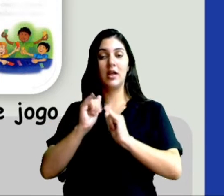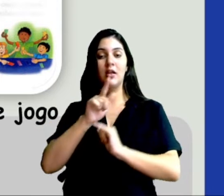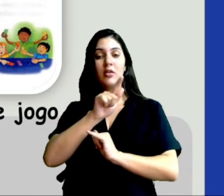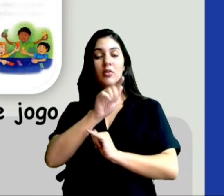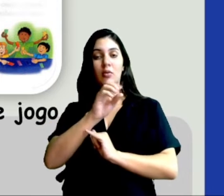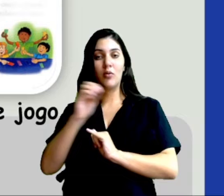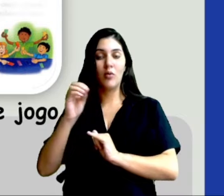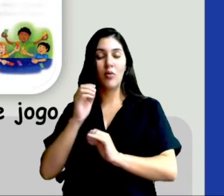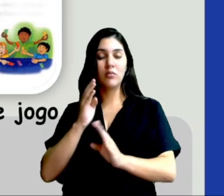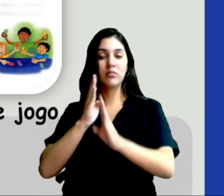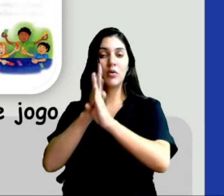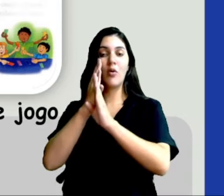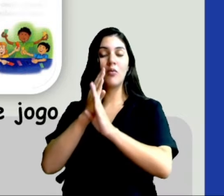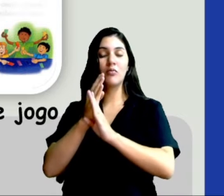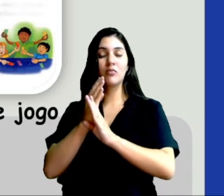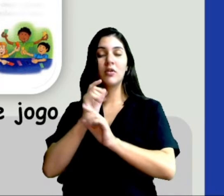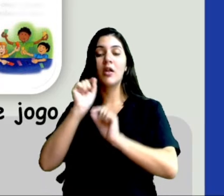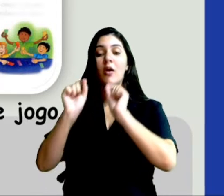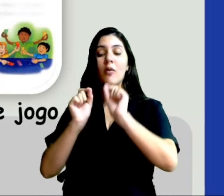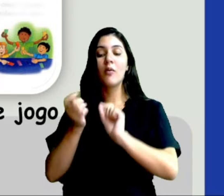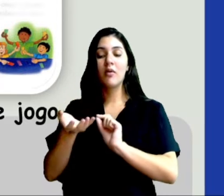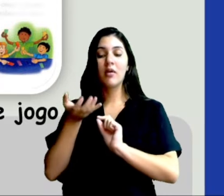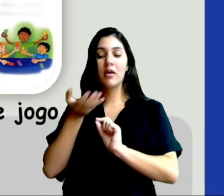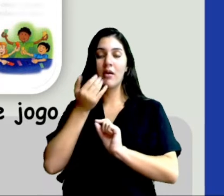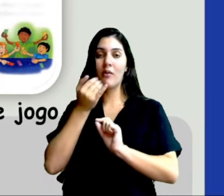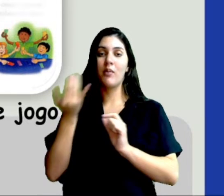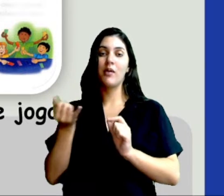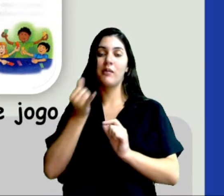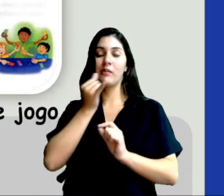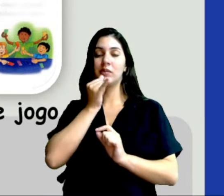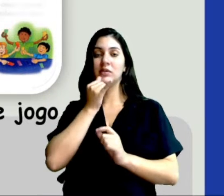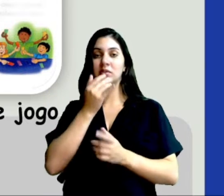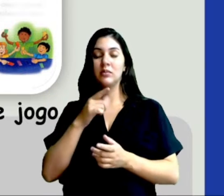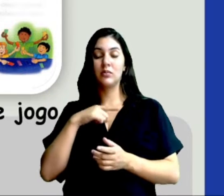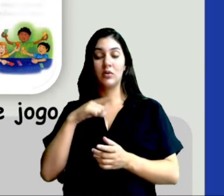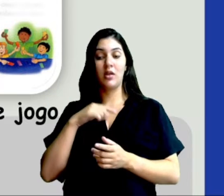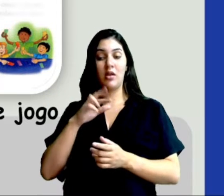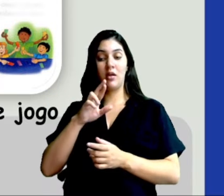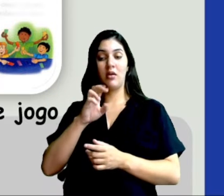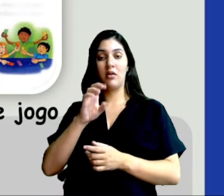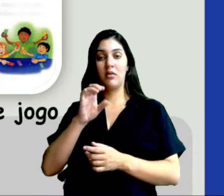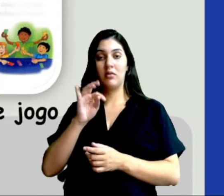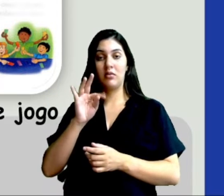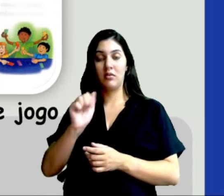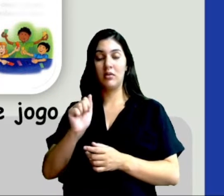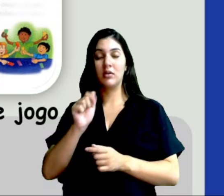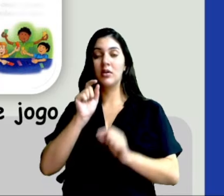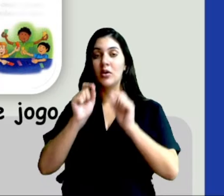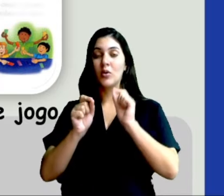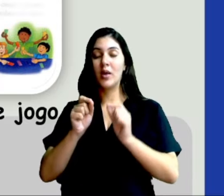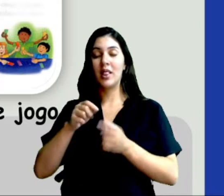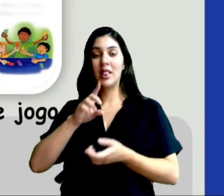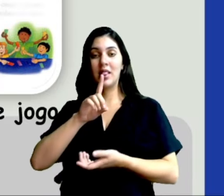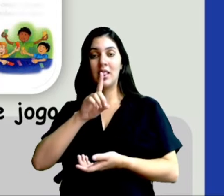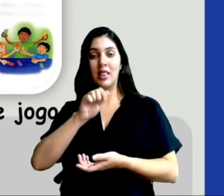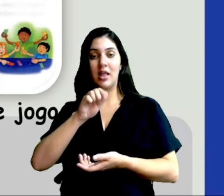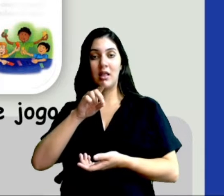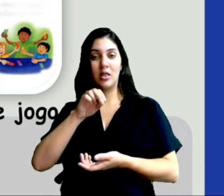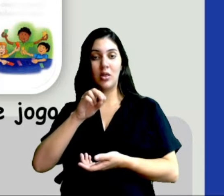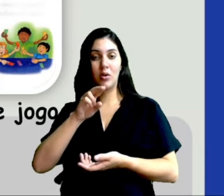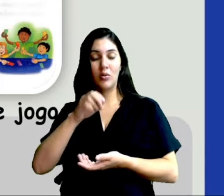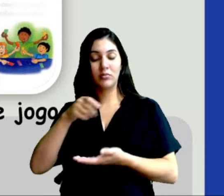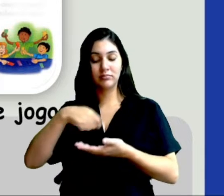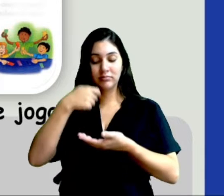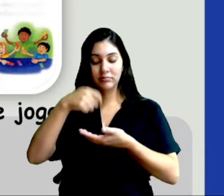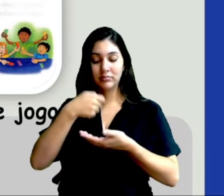e já encontra a receita do que a gente quer. Por exemplo, tem essa receita aqui de um danoninho caseiro.